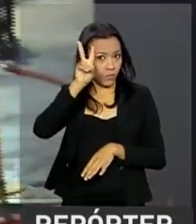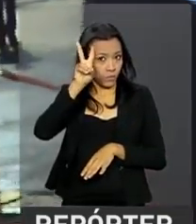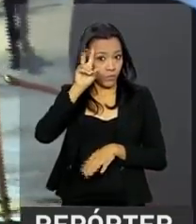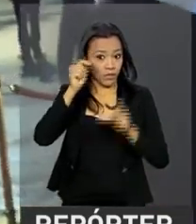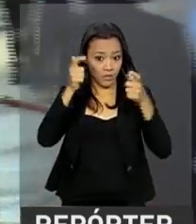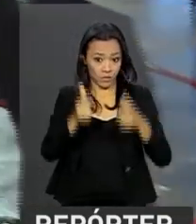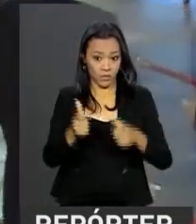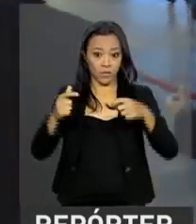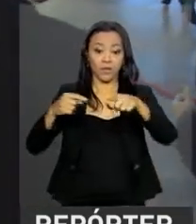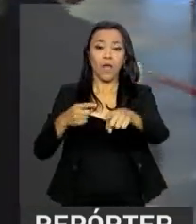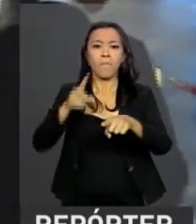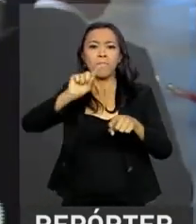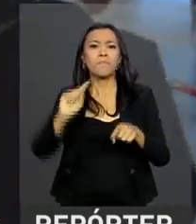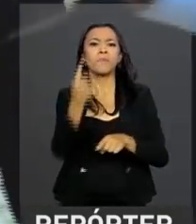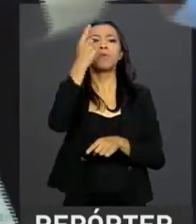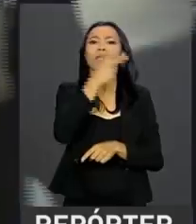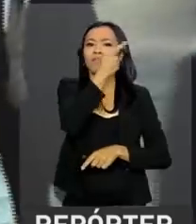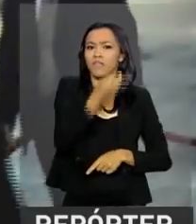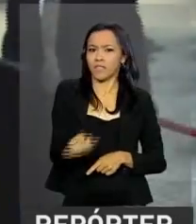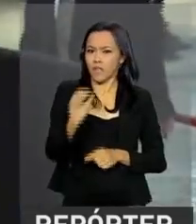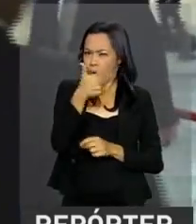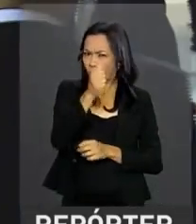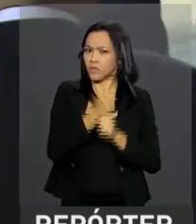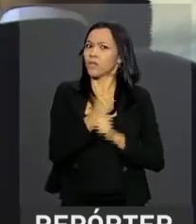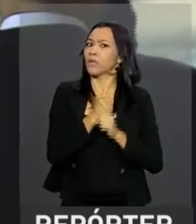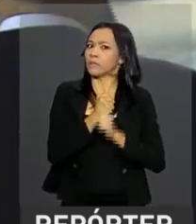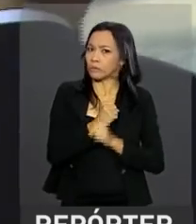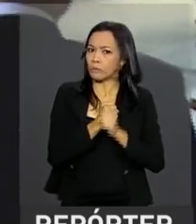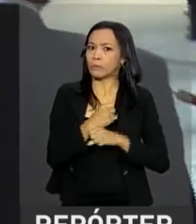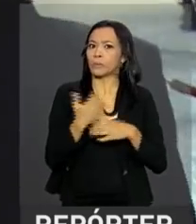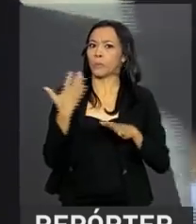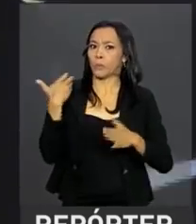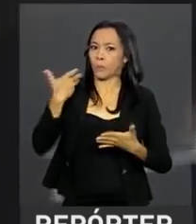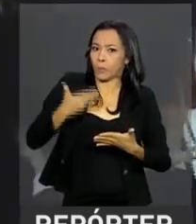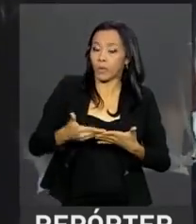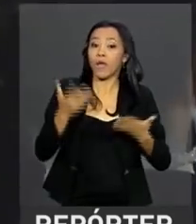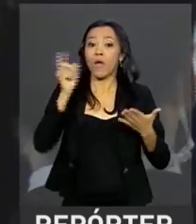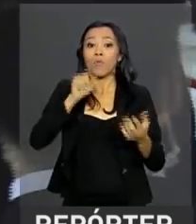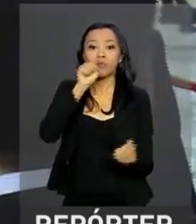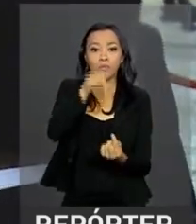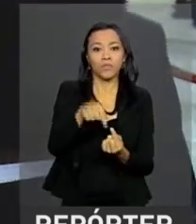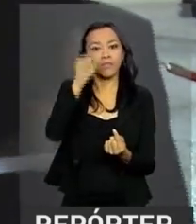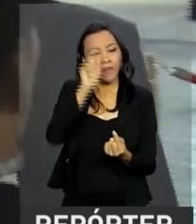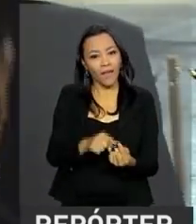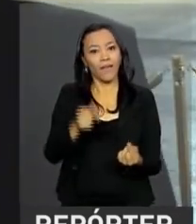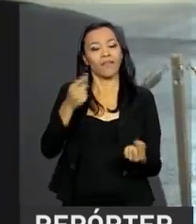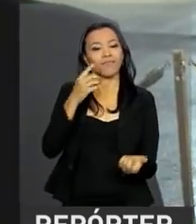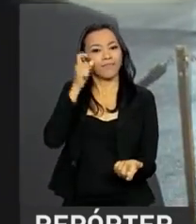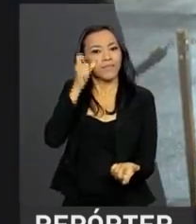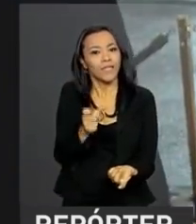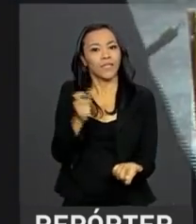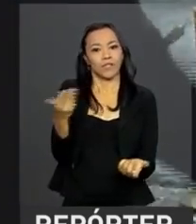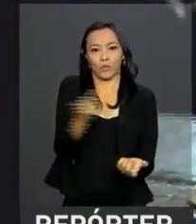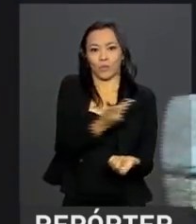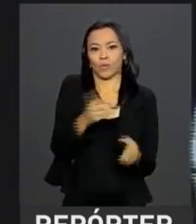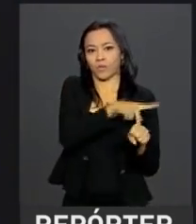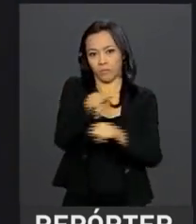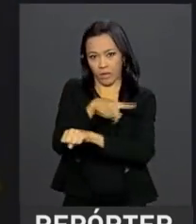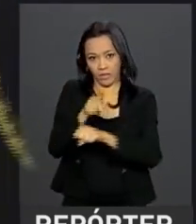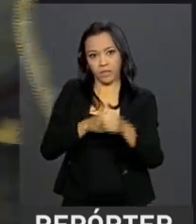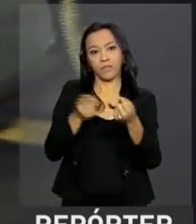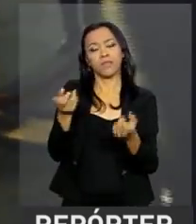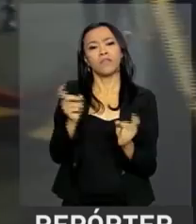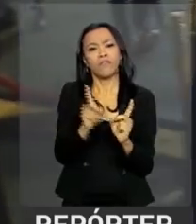a primeira visita de um líder brasileiro em 11 anos. A intenção é renovar o interesse dos dois países em ampliar as